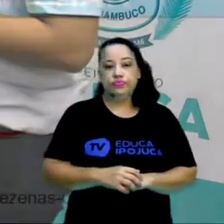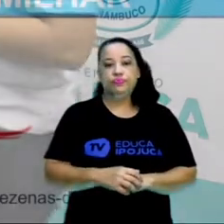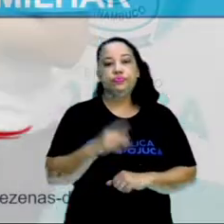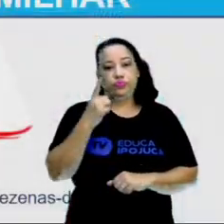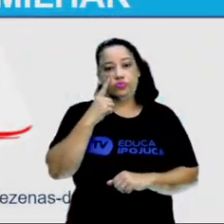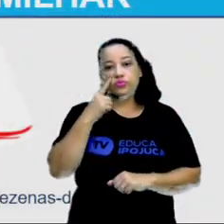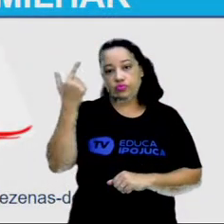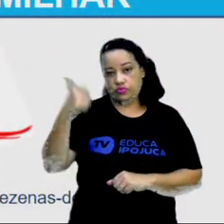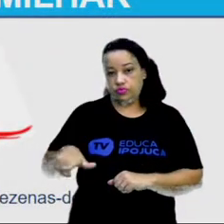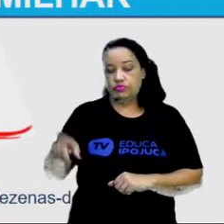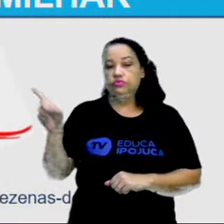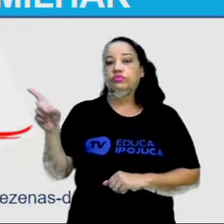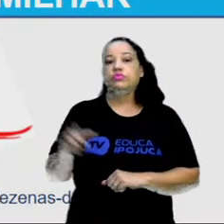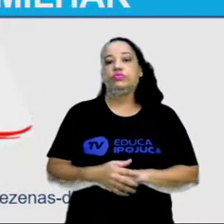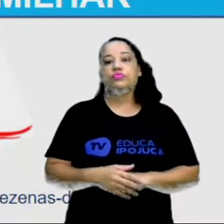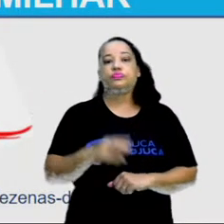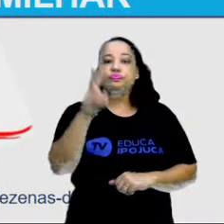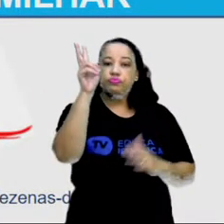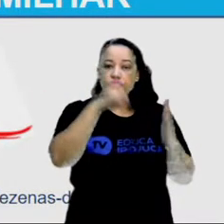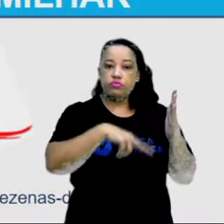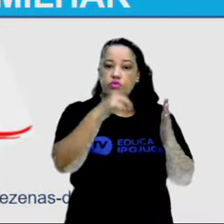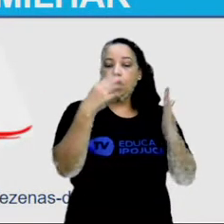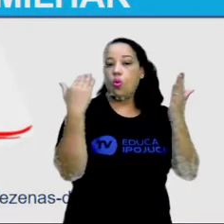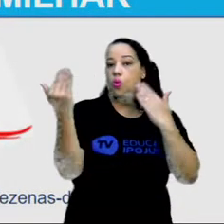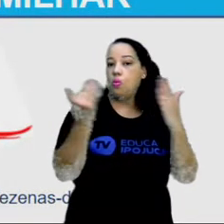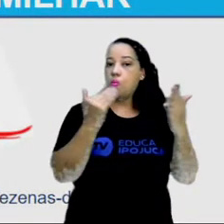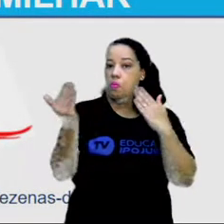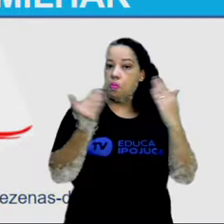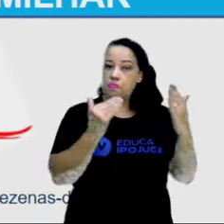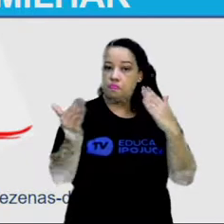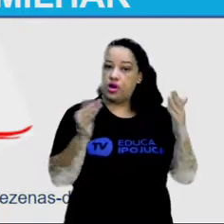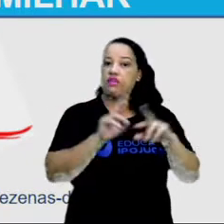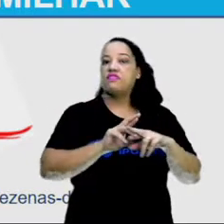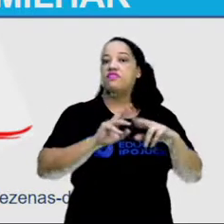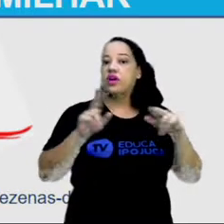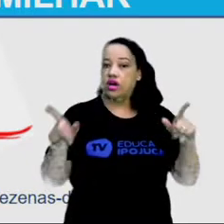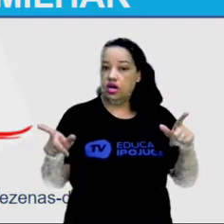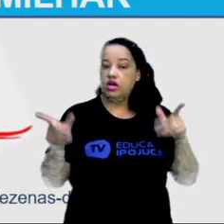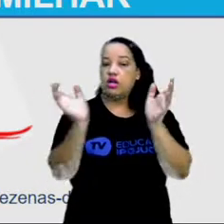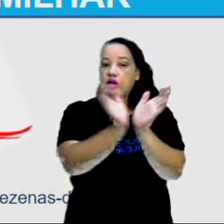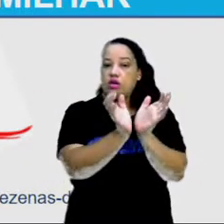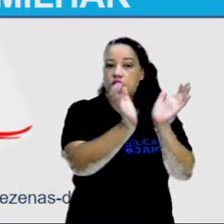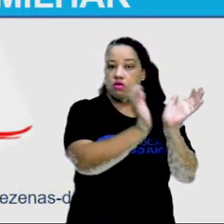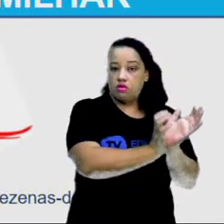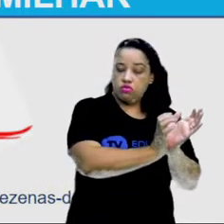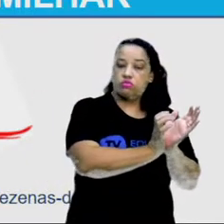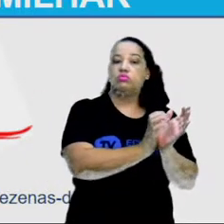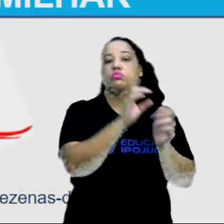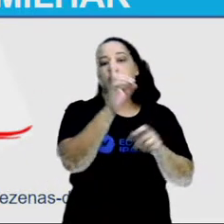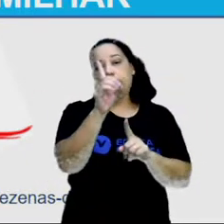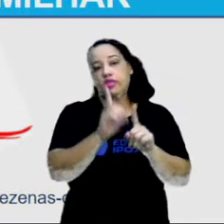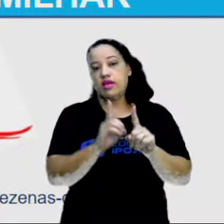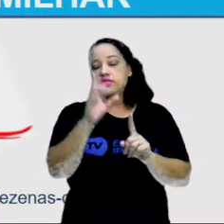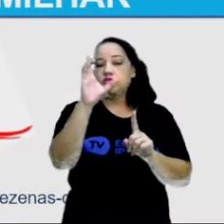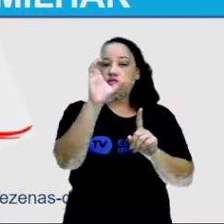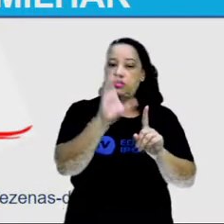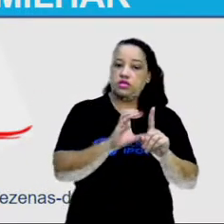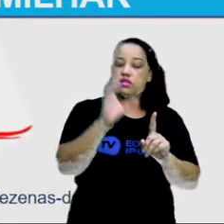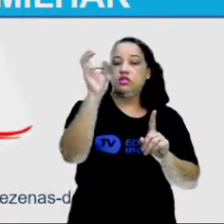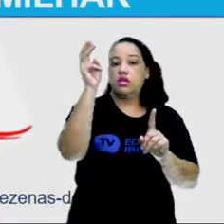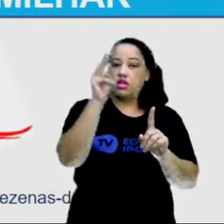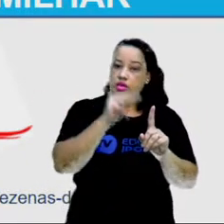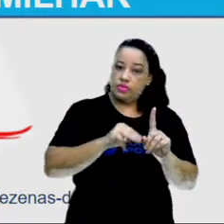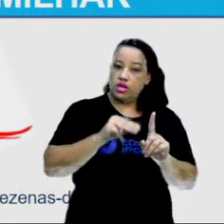Vamos lá, mais uma vez aqui, leitura e comparação, diferenciando as classes da unidade de dezena, centena e